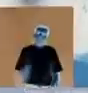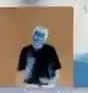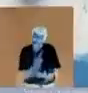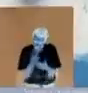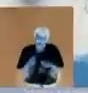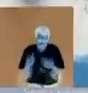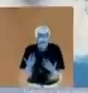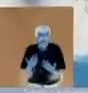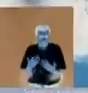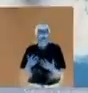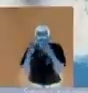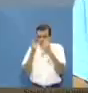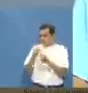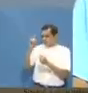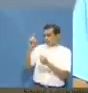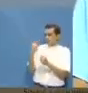Não.